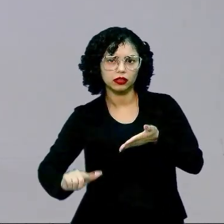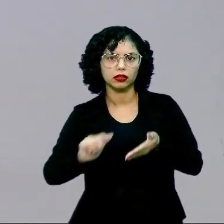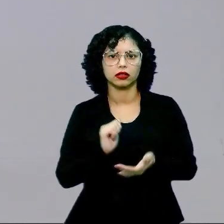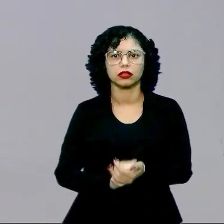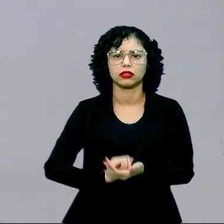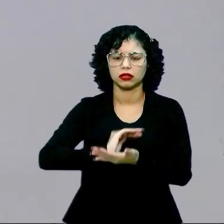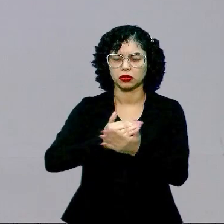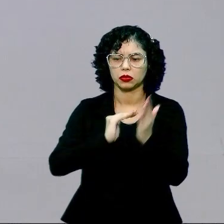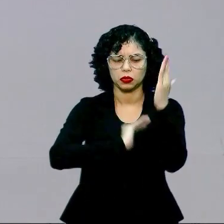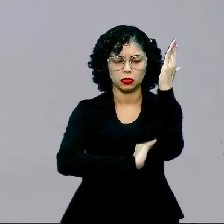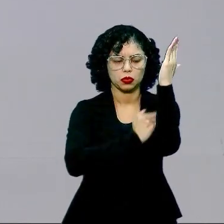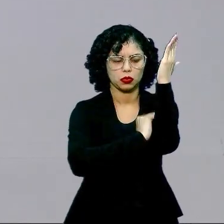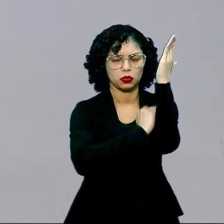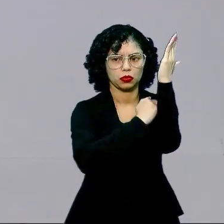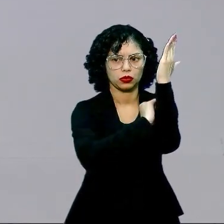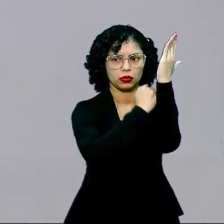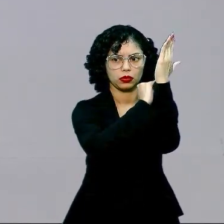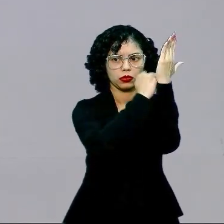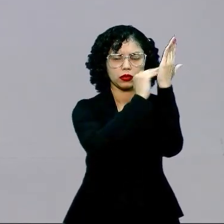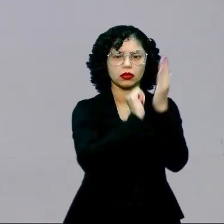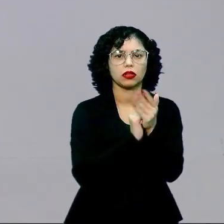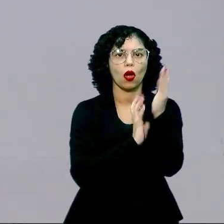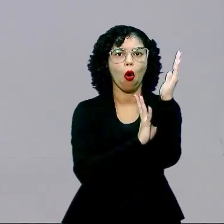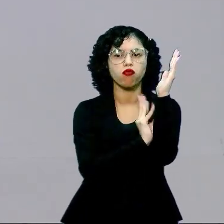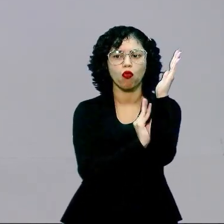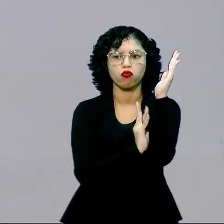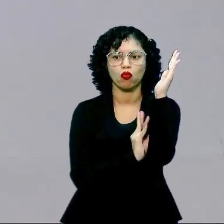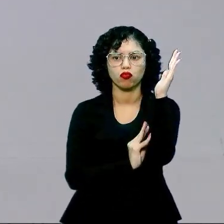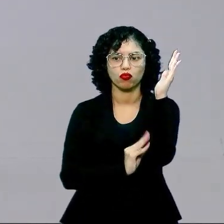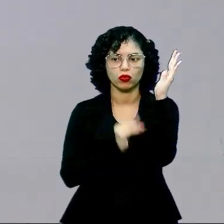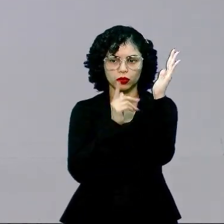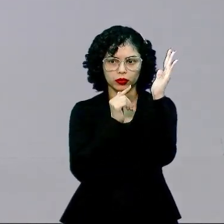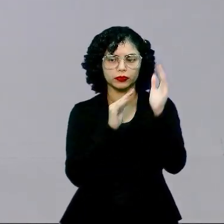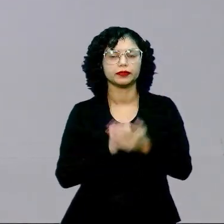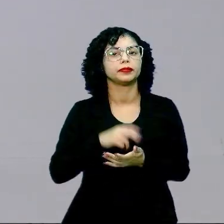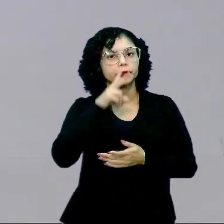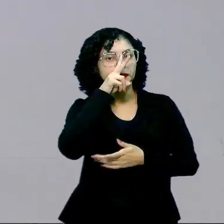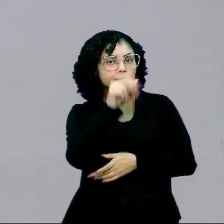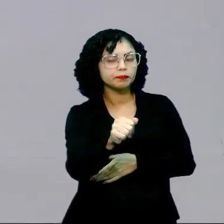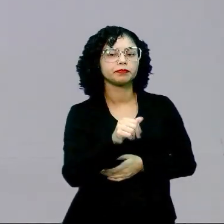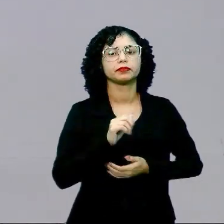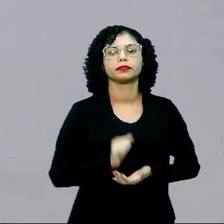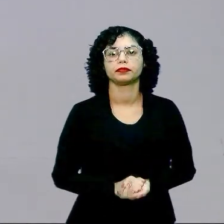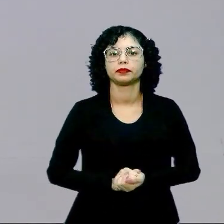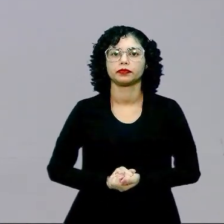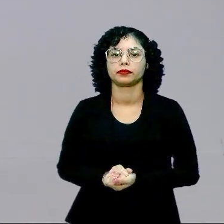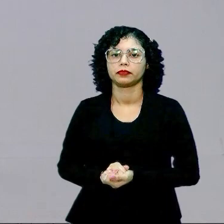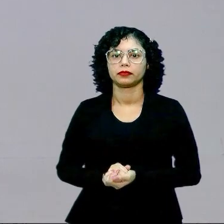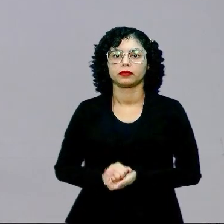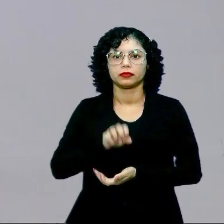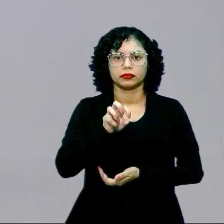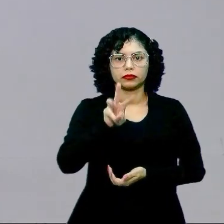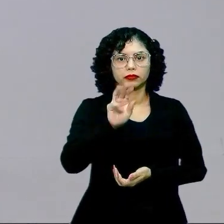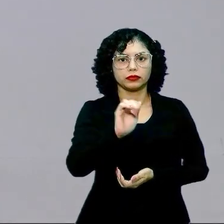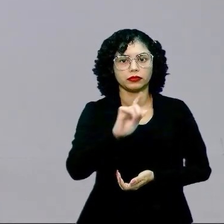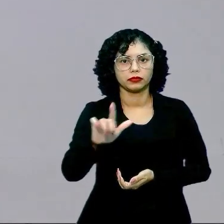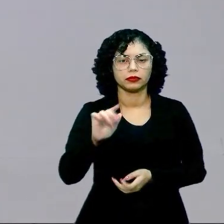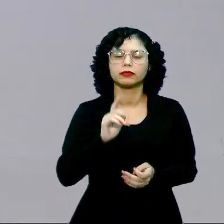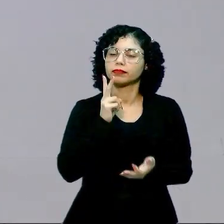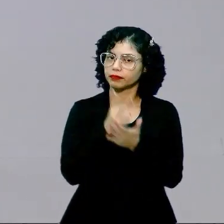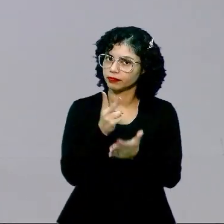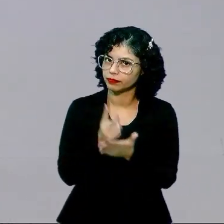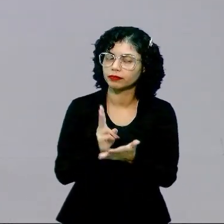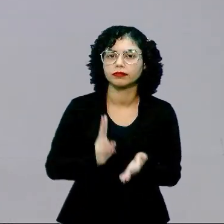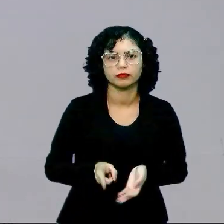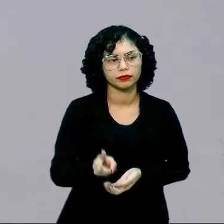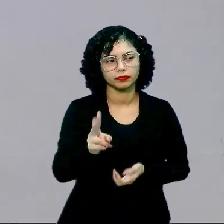ter rugas, pode ser uma superfície úmida, não interessa. Essas forças aí de Van der Waals, elas vão atuar da